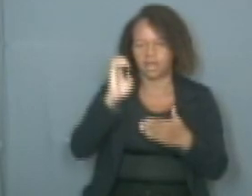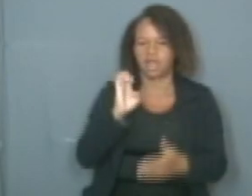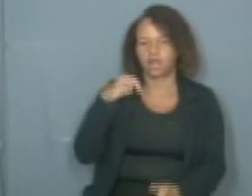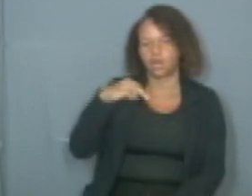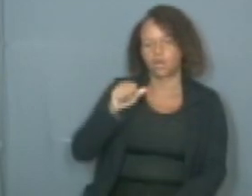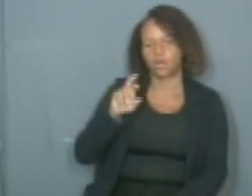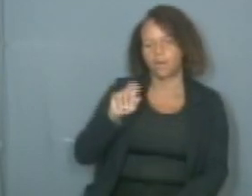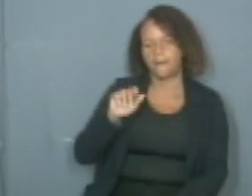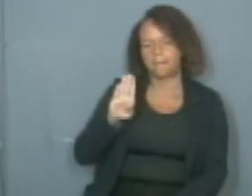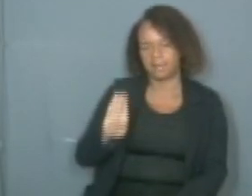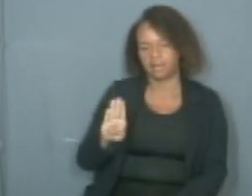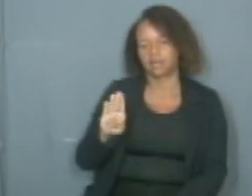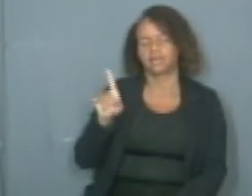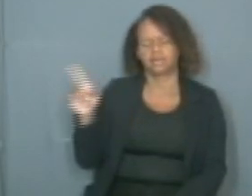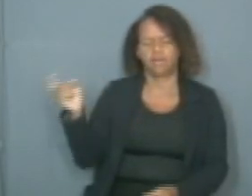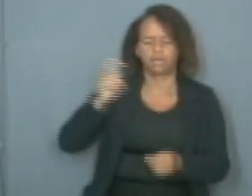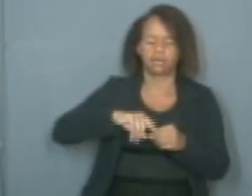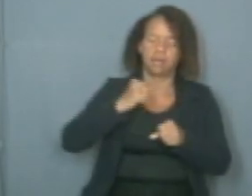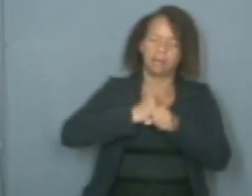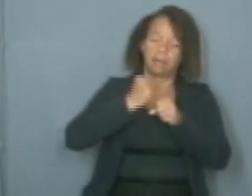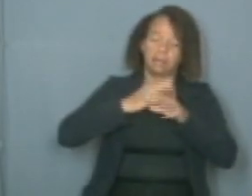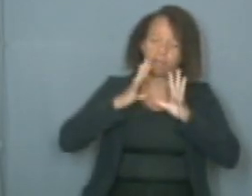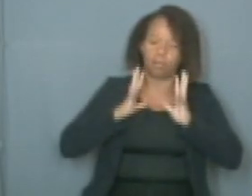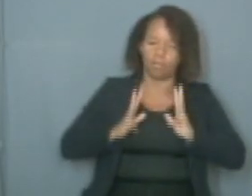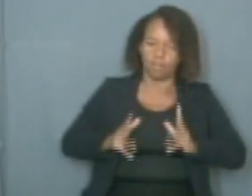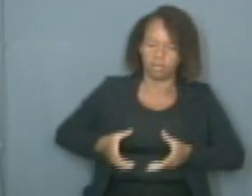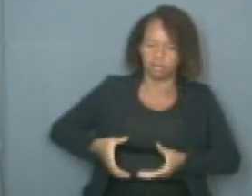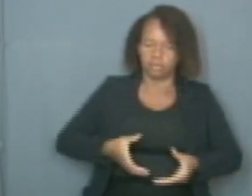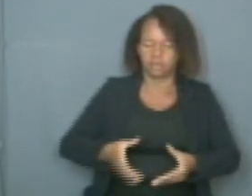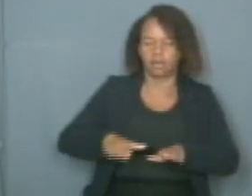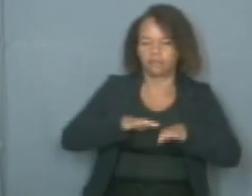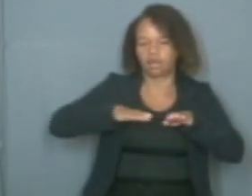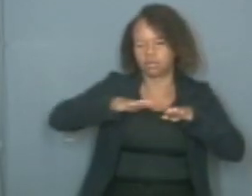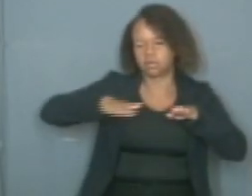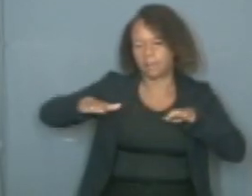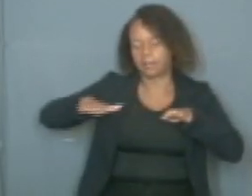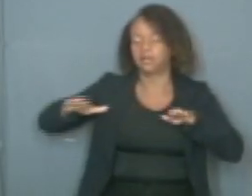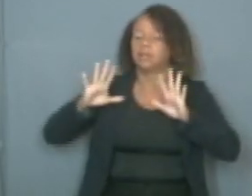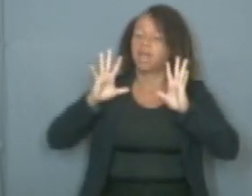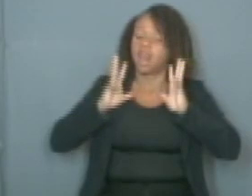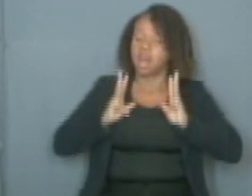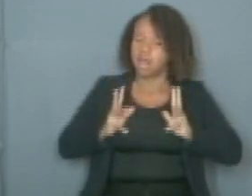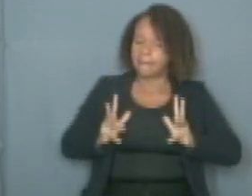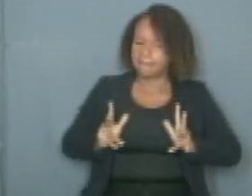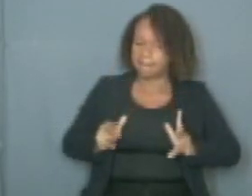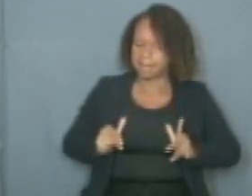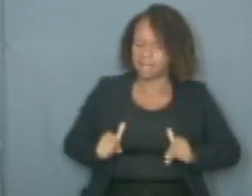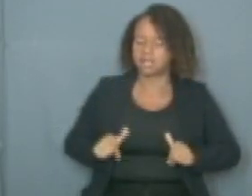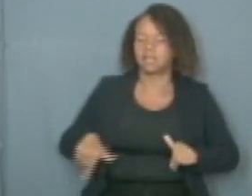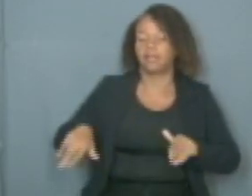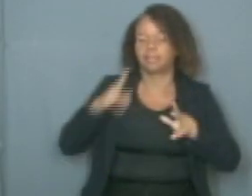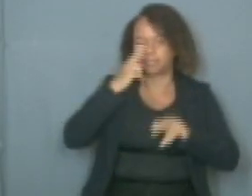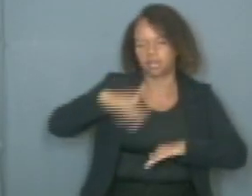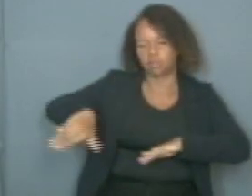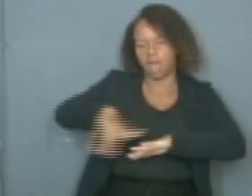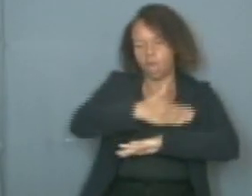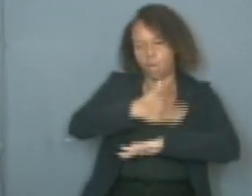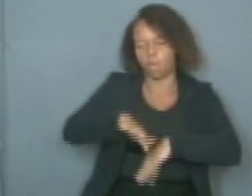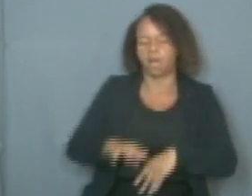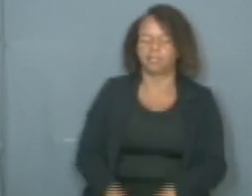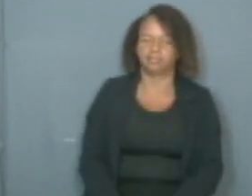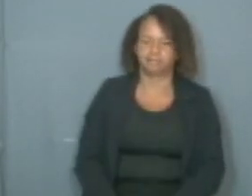para retomada de uma obra também de drenagem e asfaltamento, e também a limpeza na mesma rua. O que